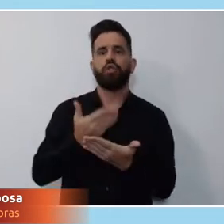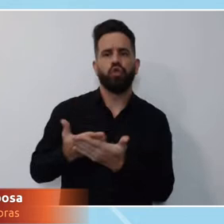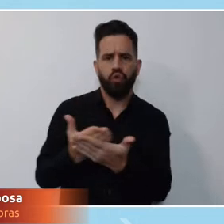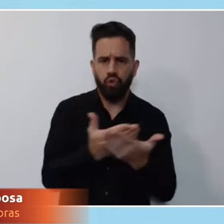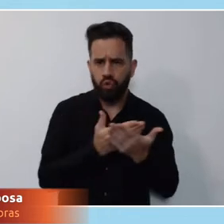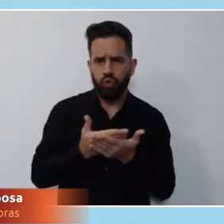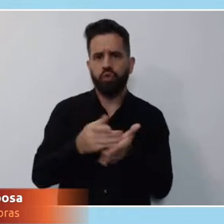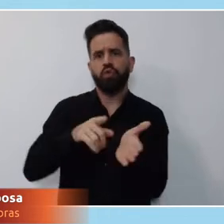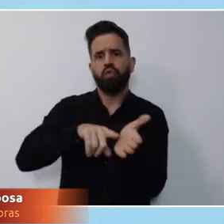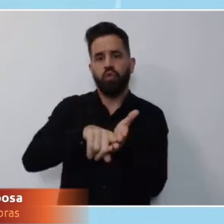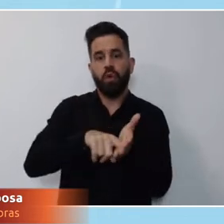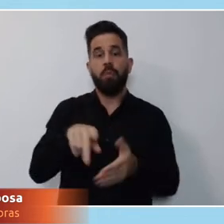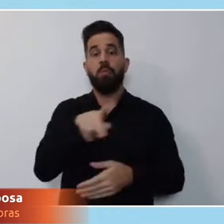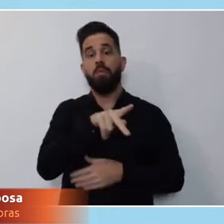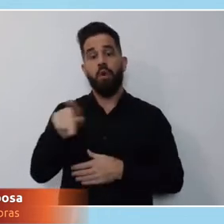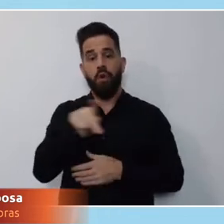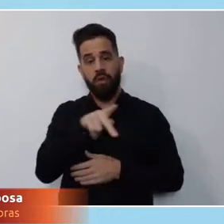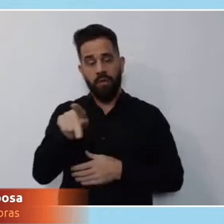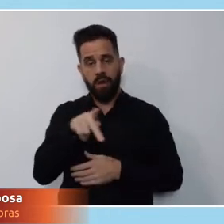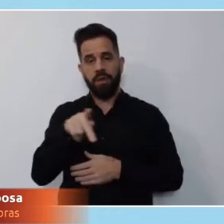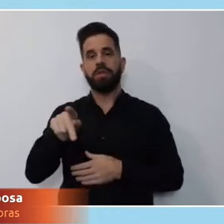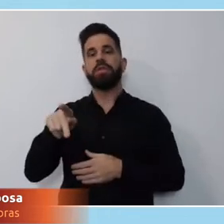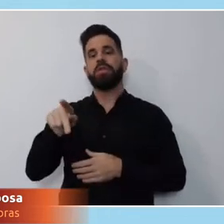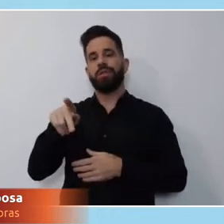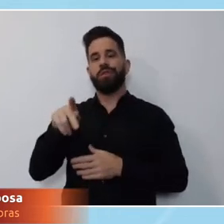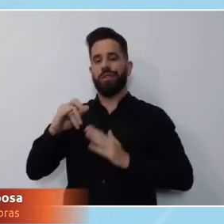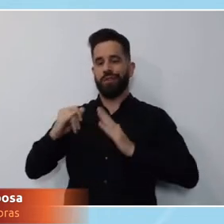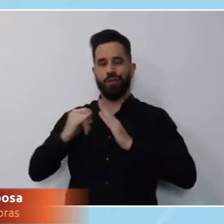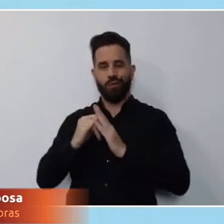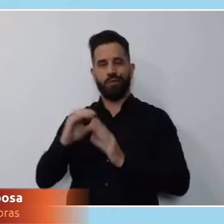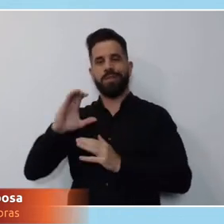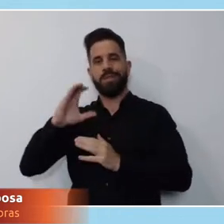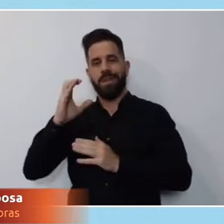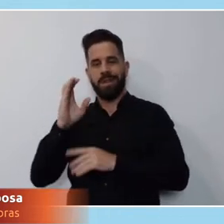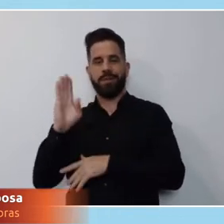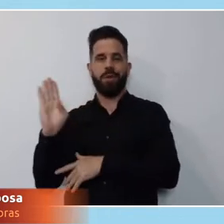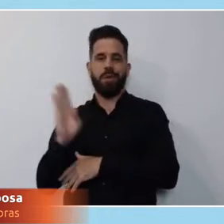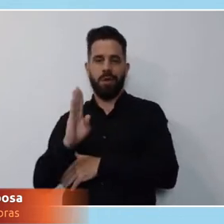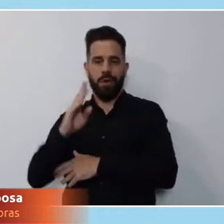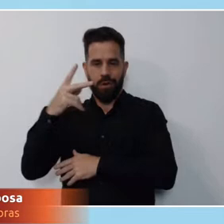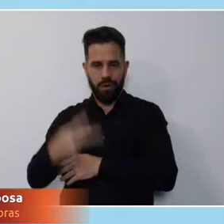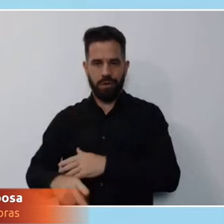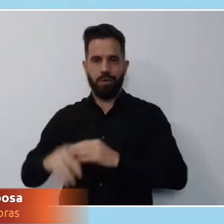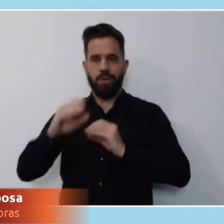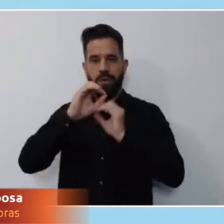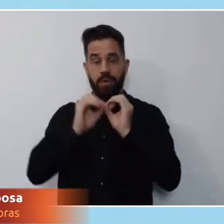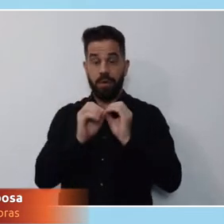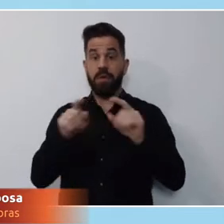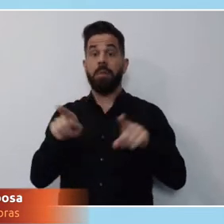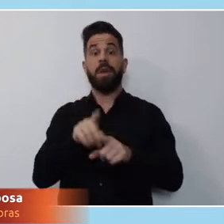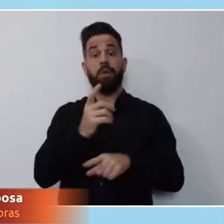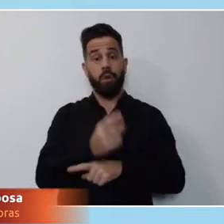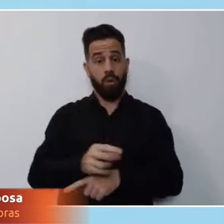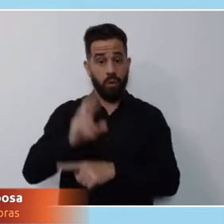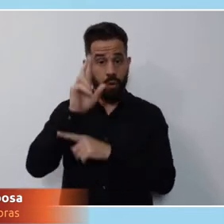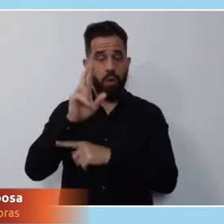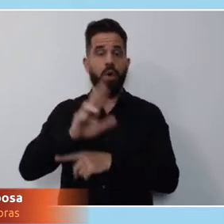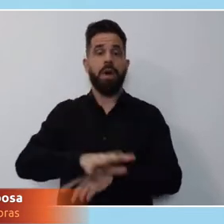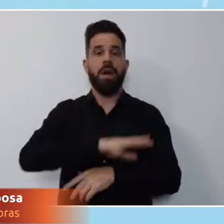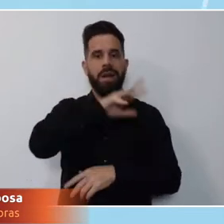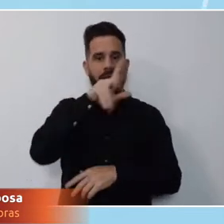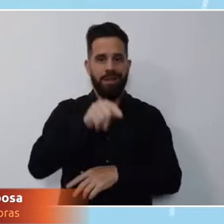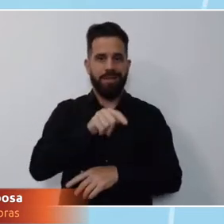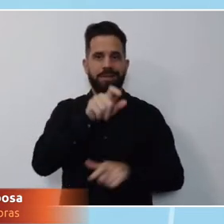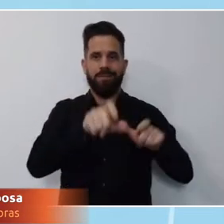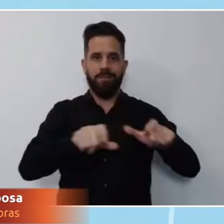a professora do Instituto de Ciências Biológicas da UFG e também doutora em Biologia Animal, a Daniela Melo e Silva. Muito